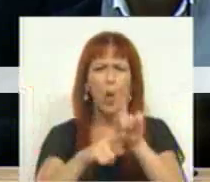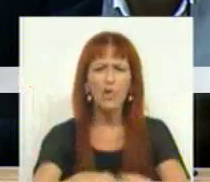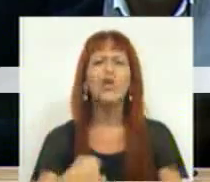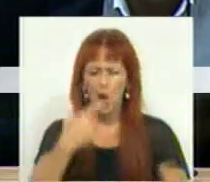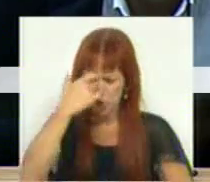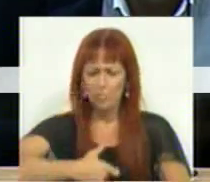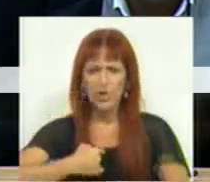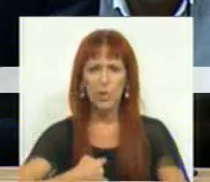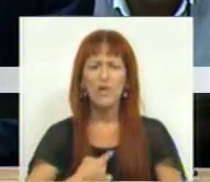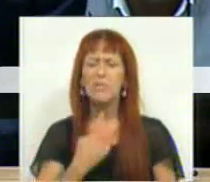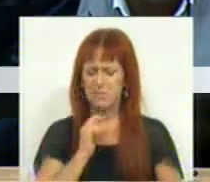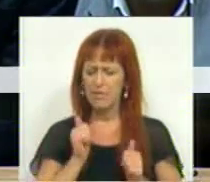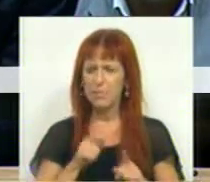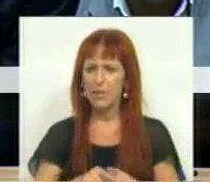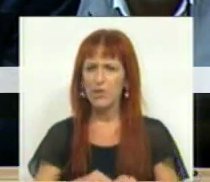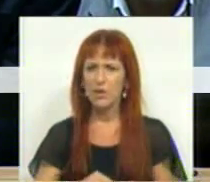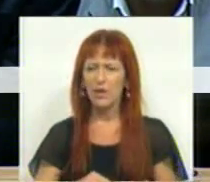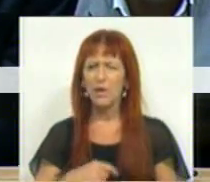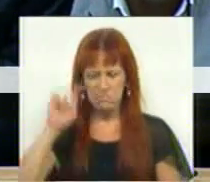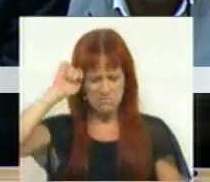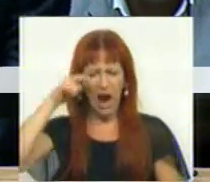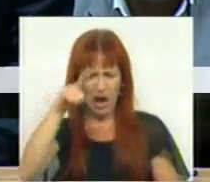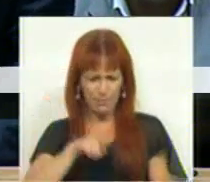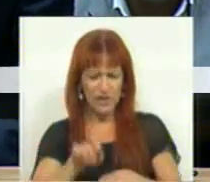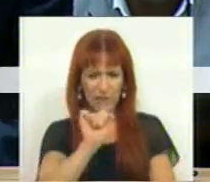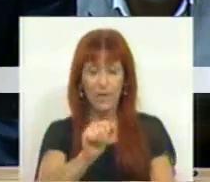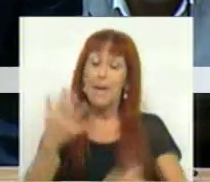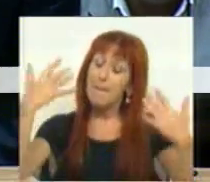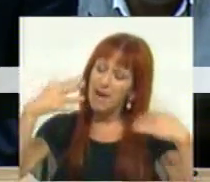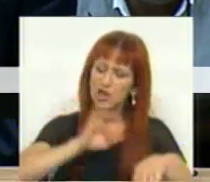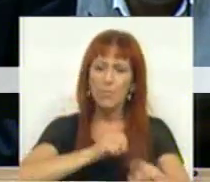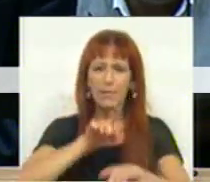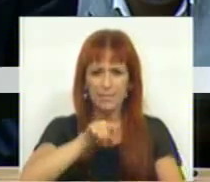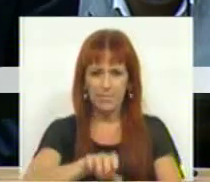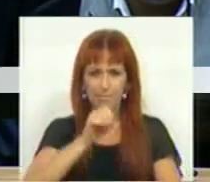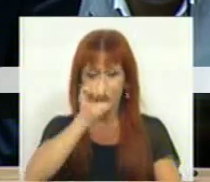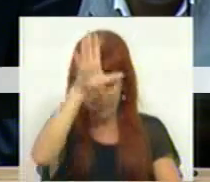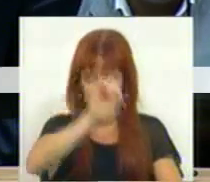somos cidadãos, percebemos bem os malefícios da sua política. Mas, Sr. Primeiro-Ministro,